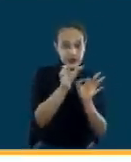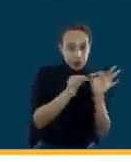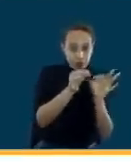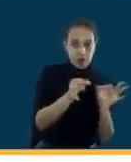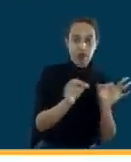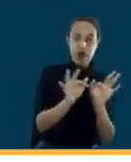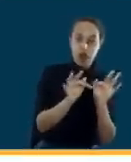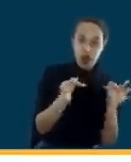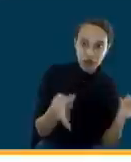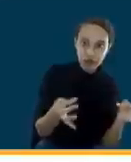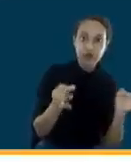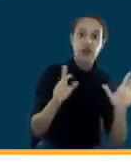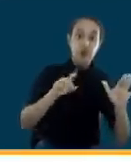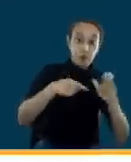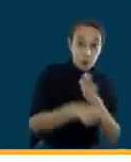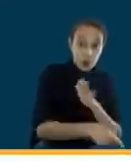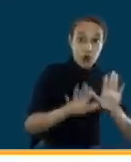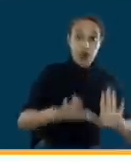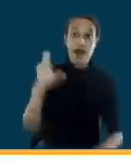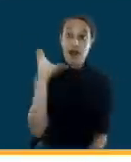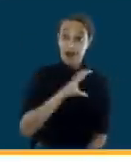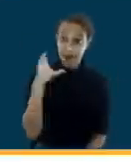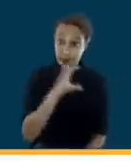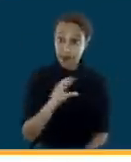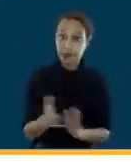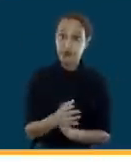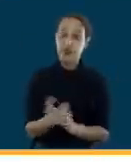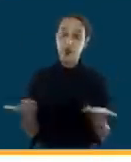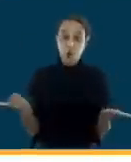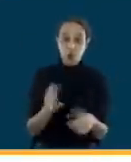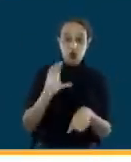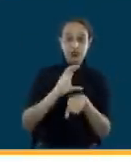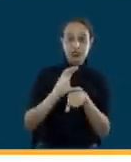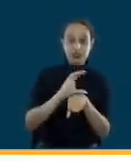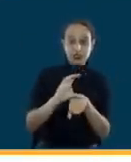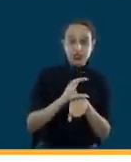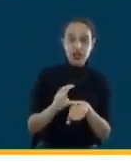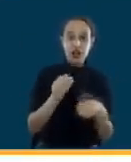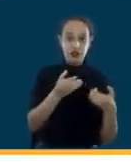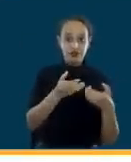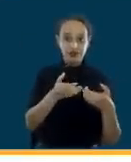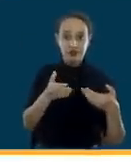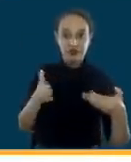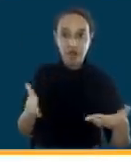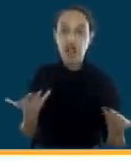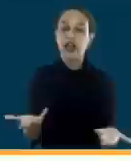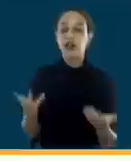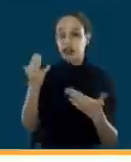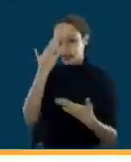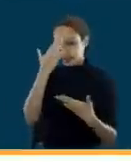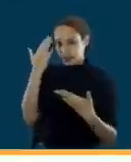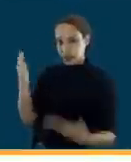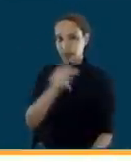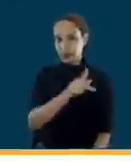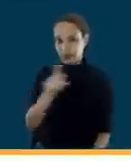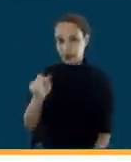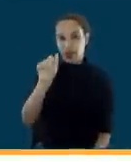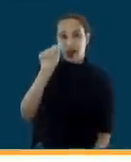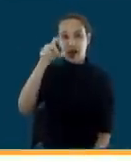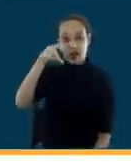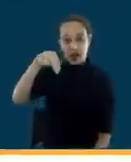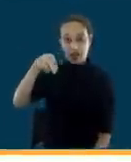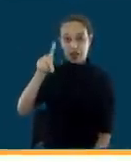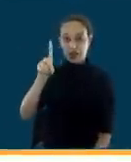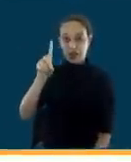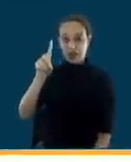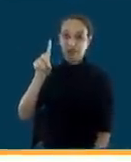muito célebre. Então, nessa aula inaugural, eu quero agradecer aqui ao presidente Antônio Queiroz